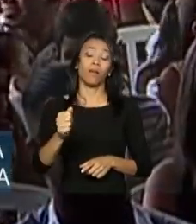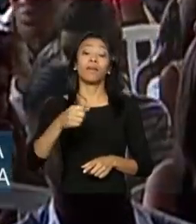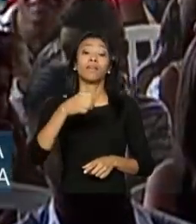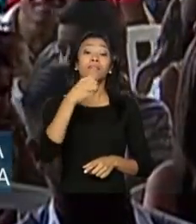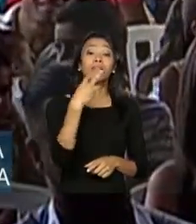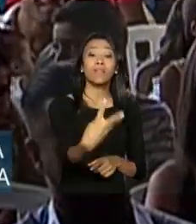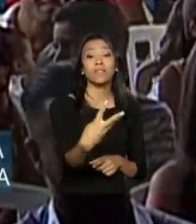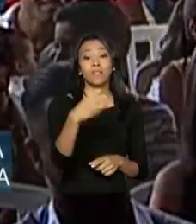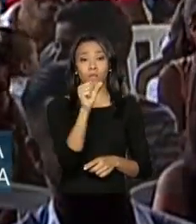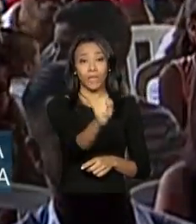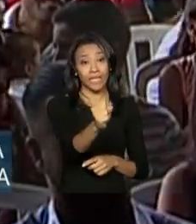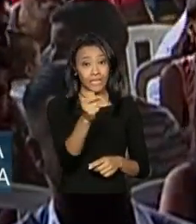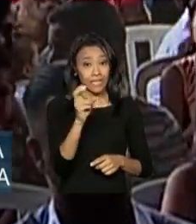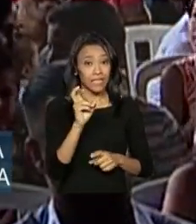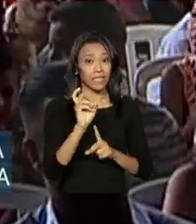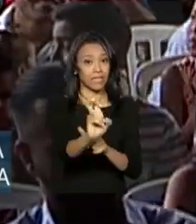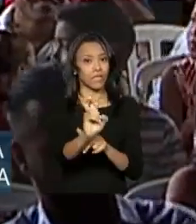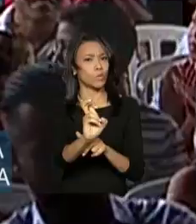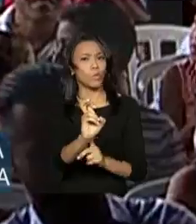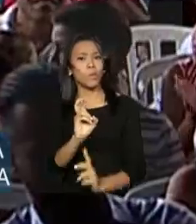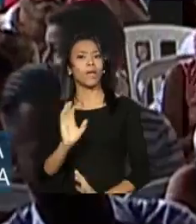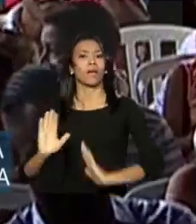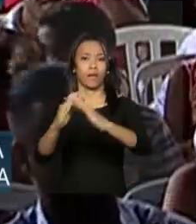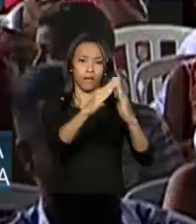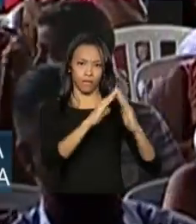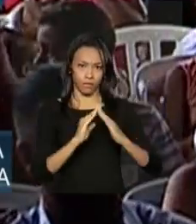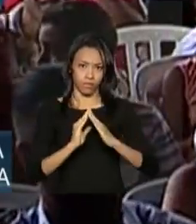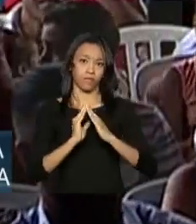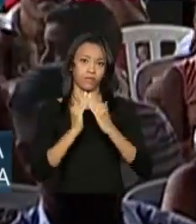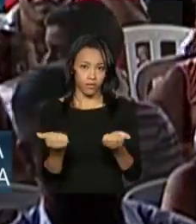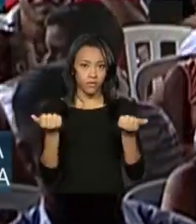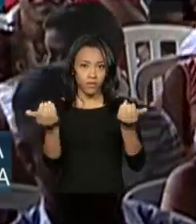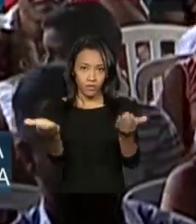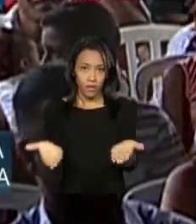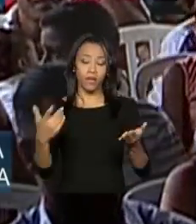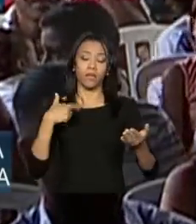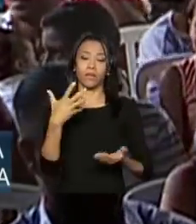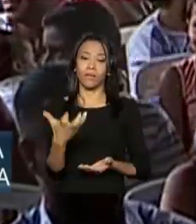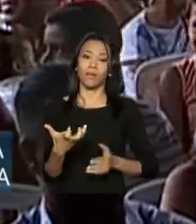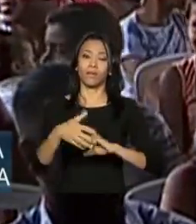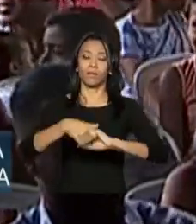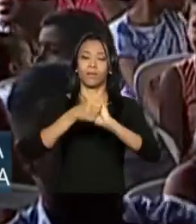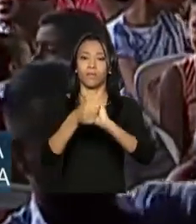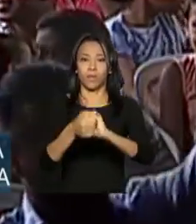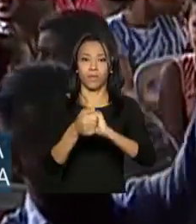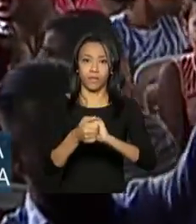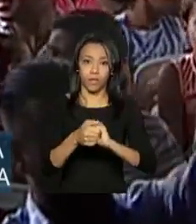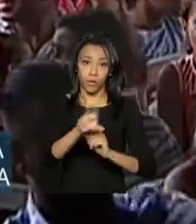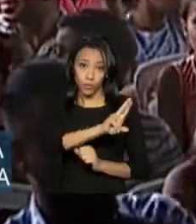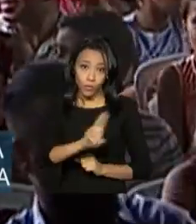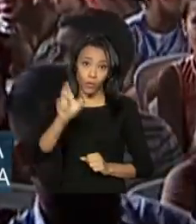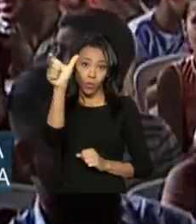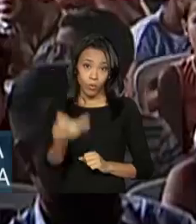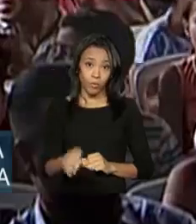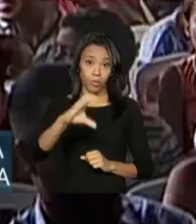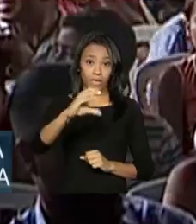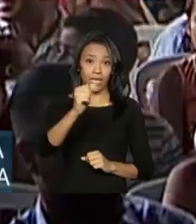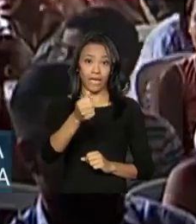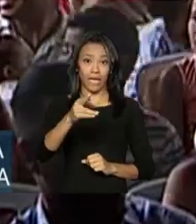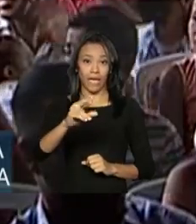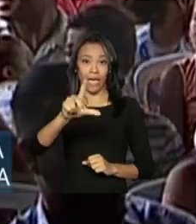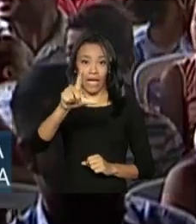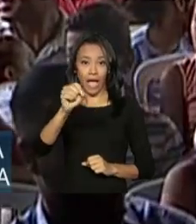385 unidades habitacionais. E eu queria cumprimentar o Carlos Gaba,